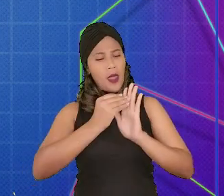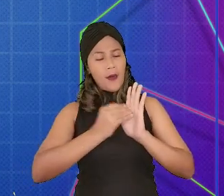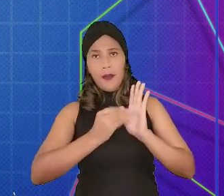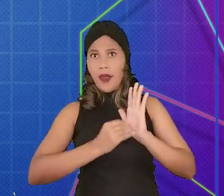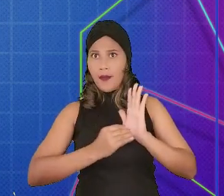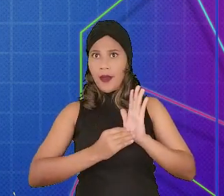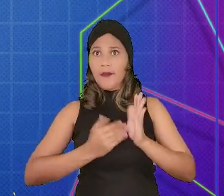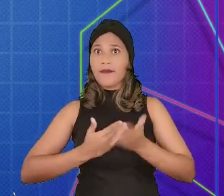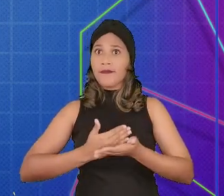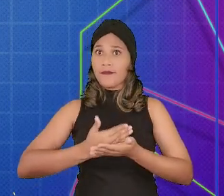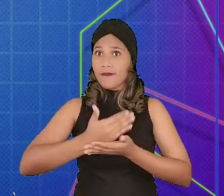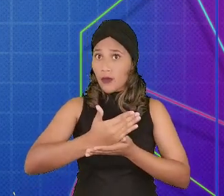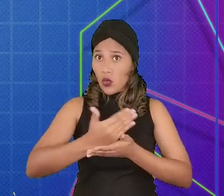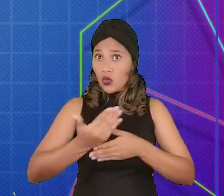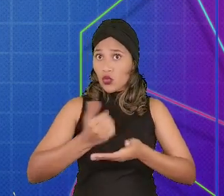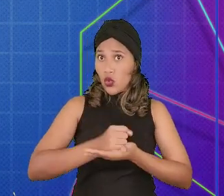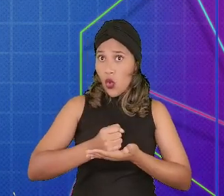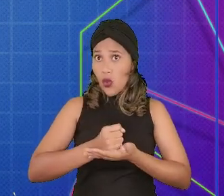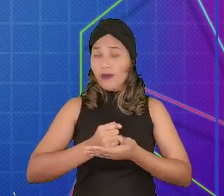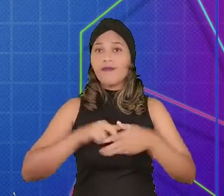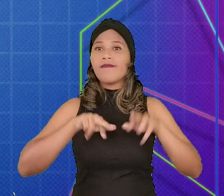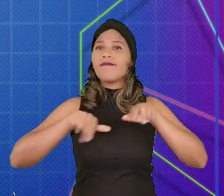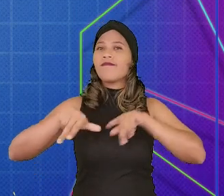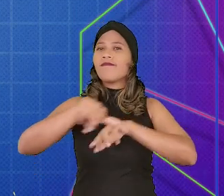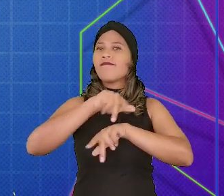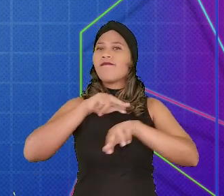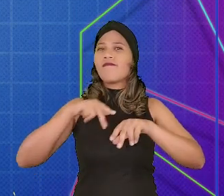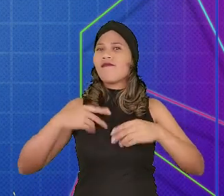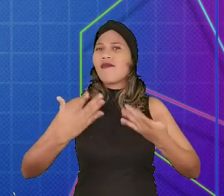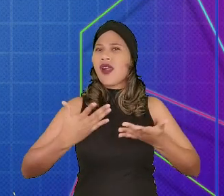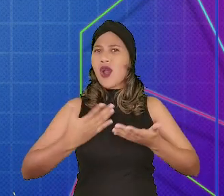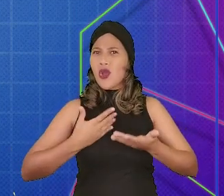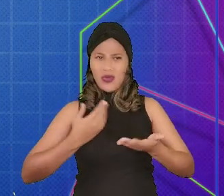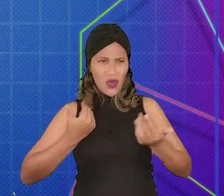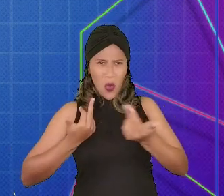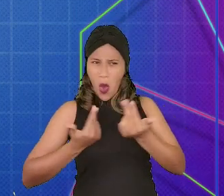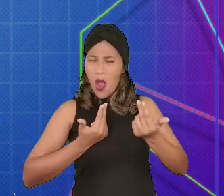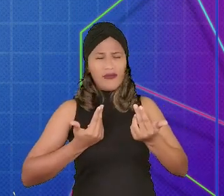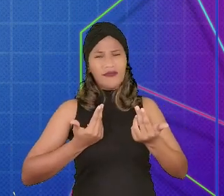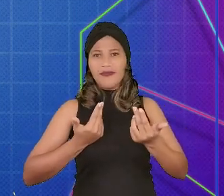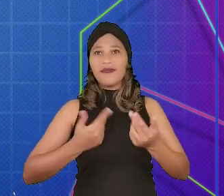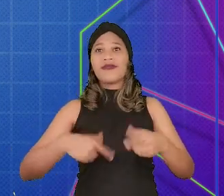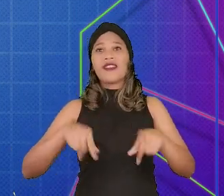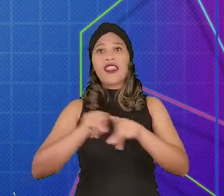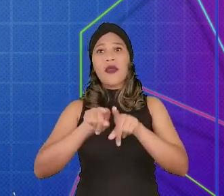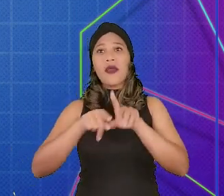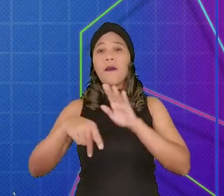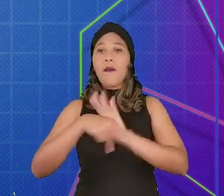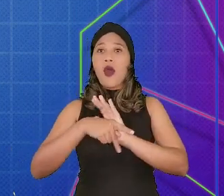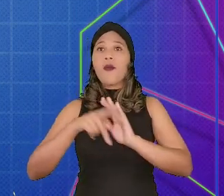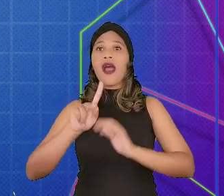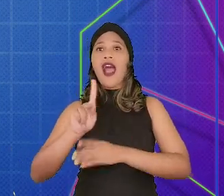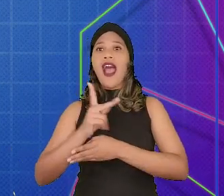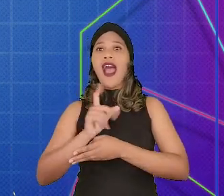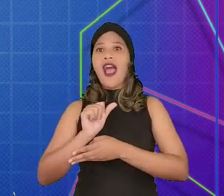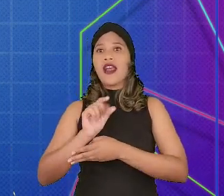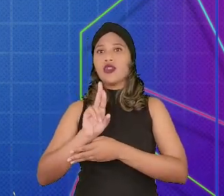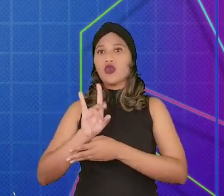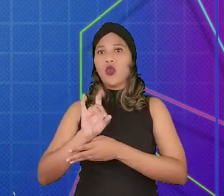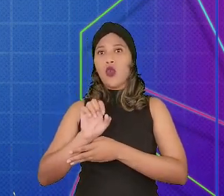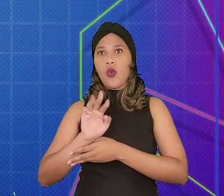elementos: a premissa do jogo, os diferenciais no que seu game é inovador, os requisitos de hardware,